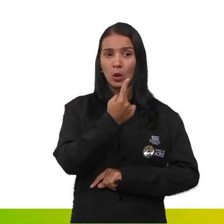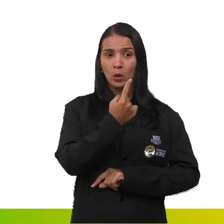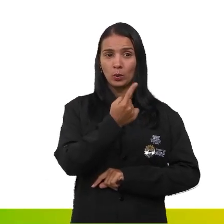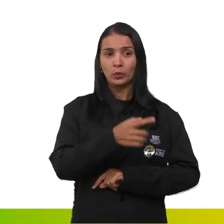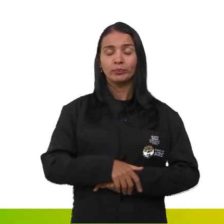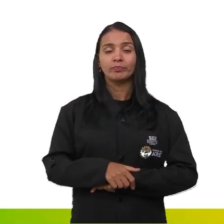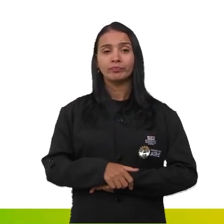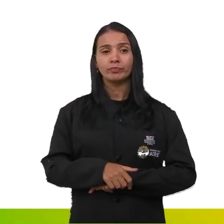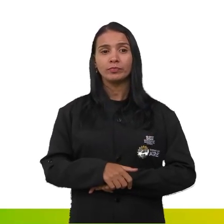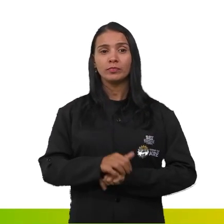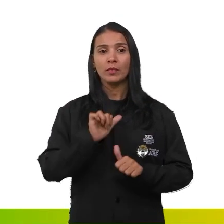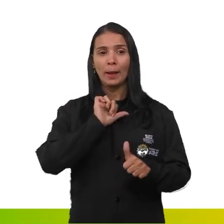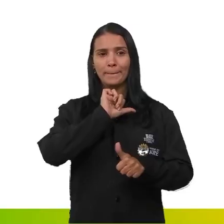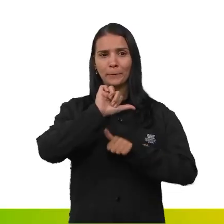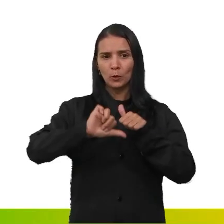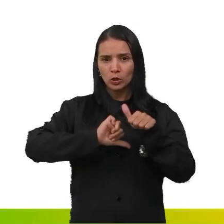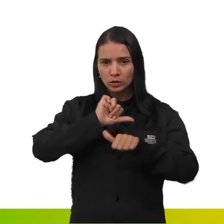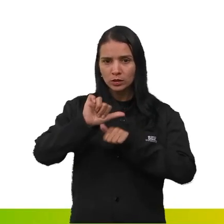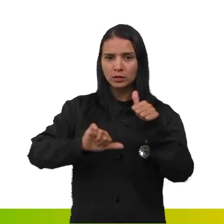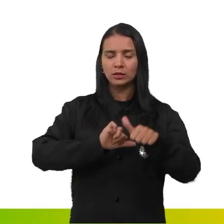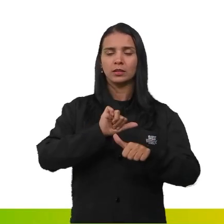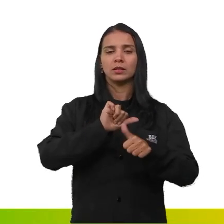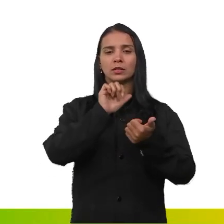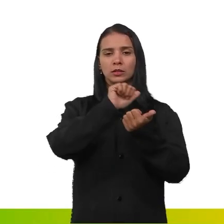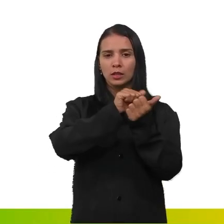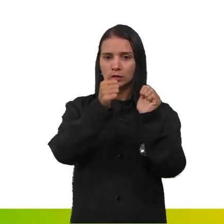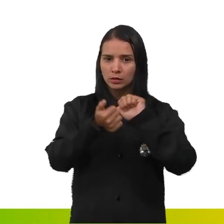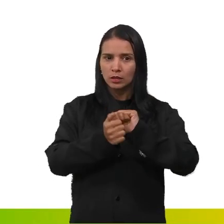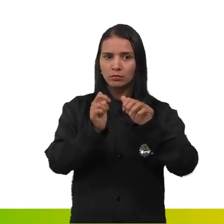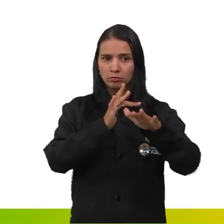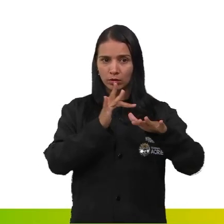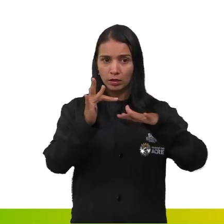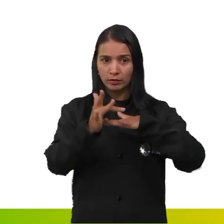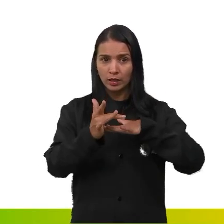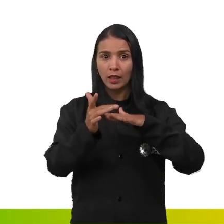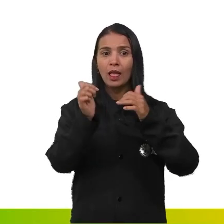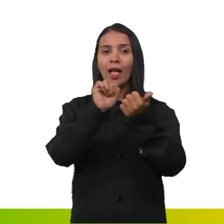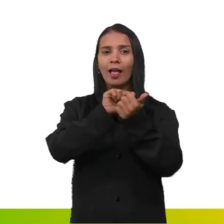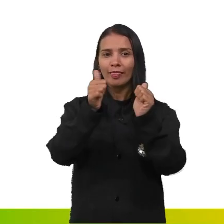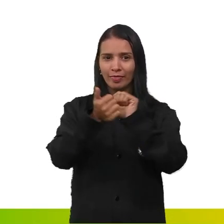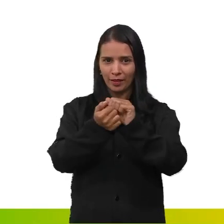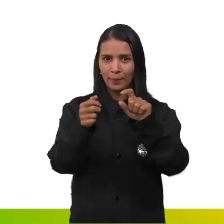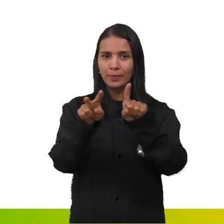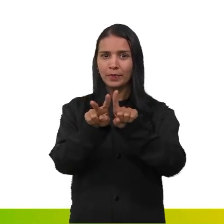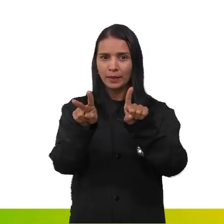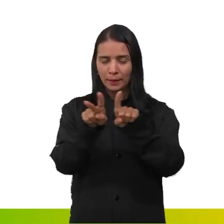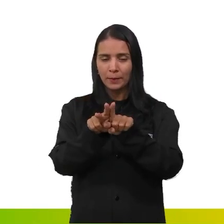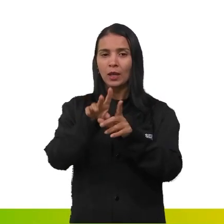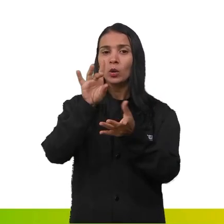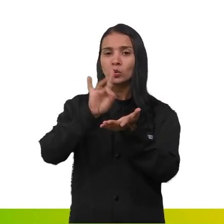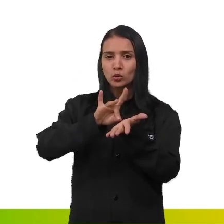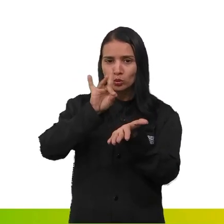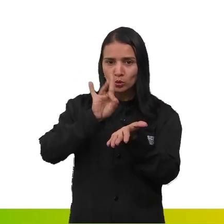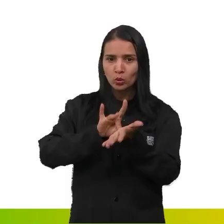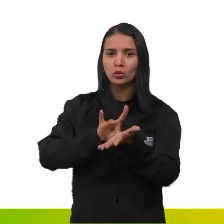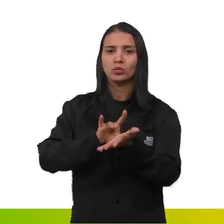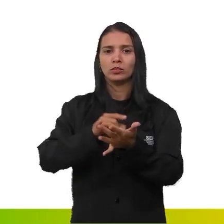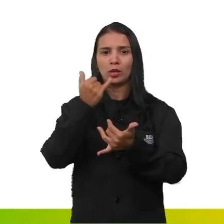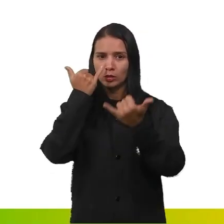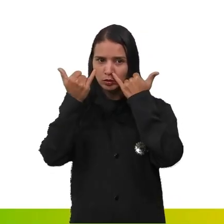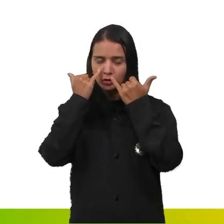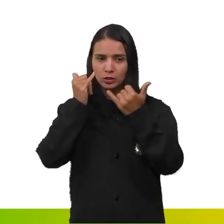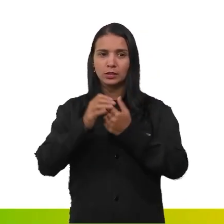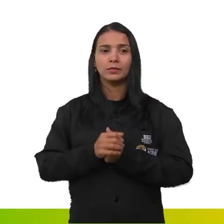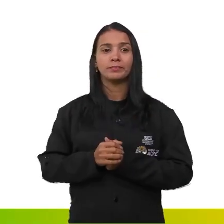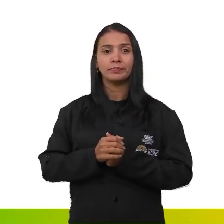em New Games preserva elementos original da notícia, mas adapta de forma a preservá-la, verdadeiro. E a